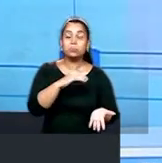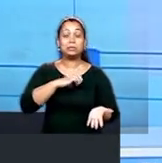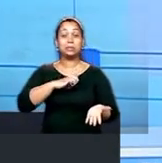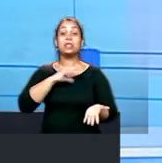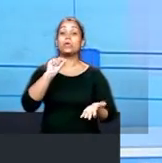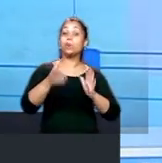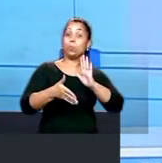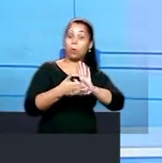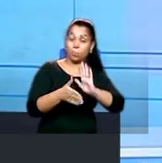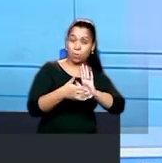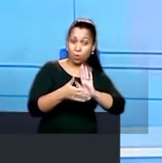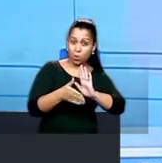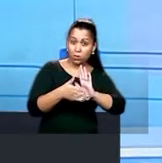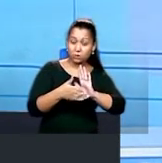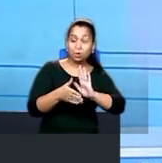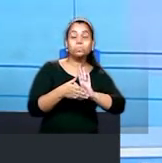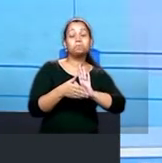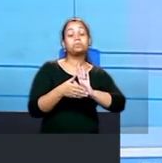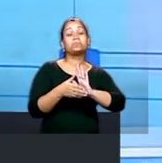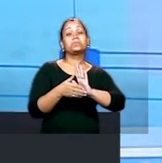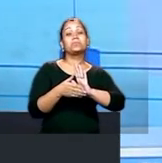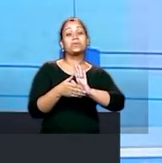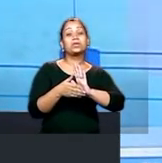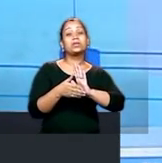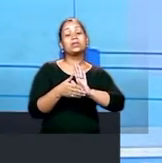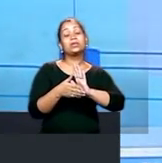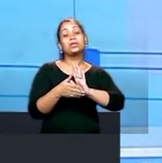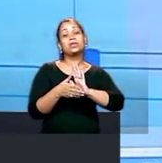uma proposta de